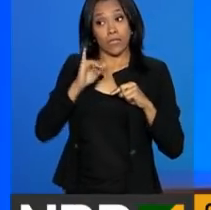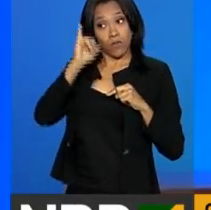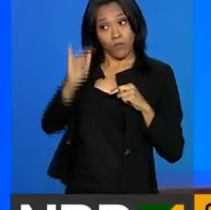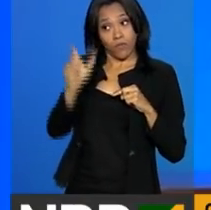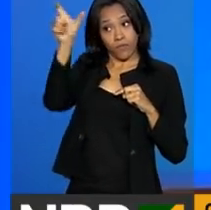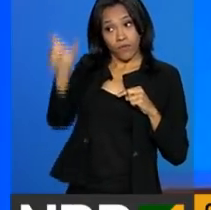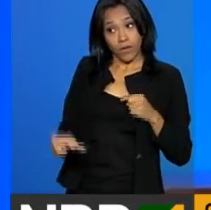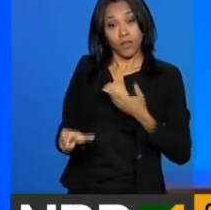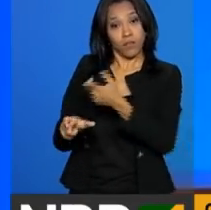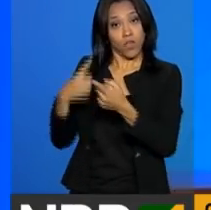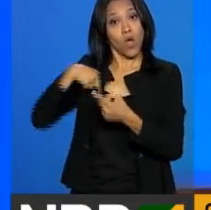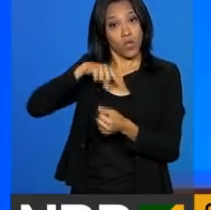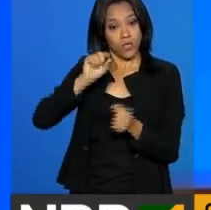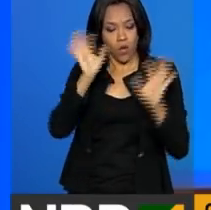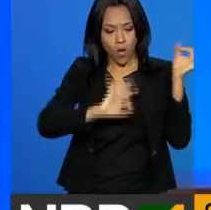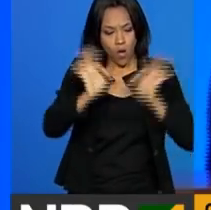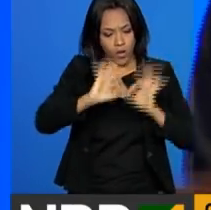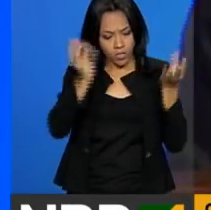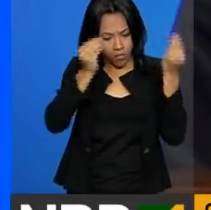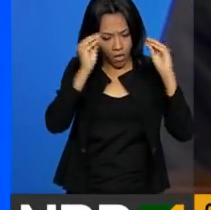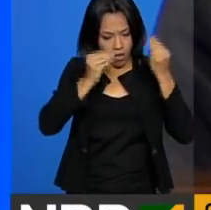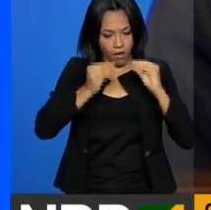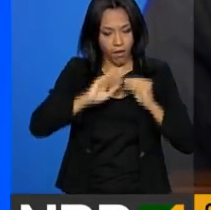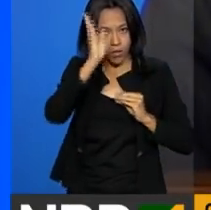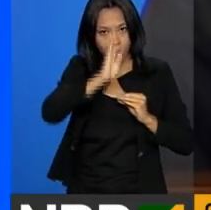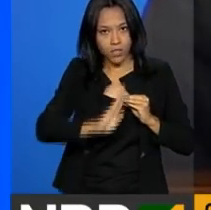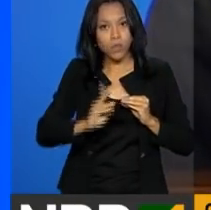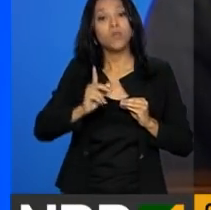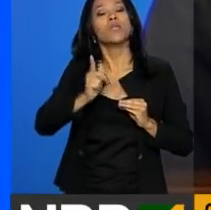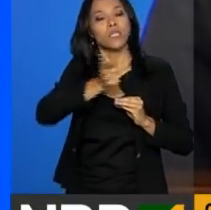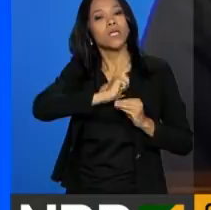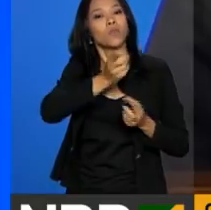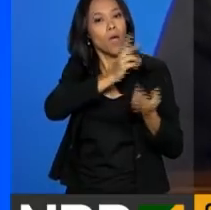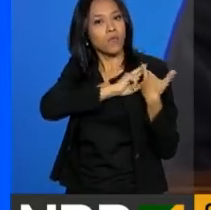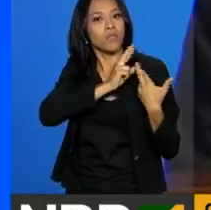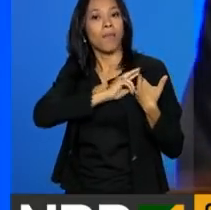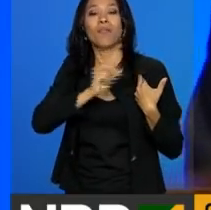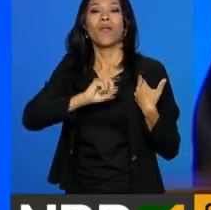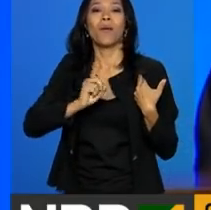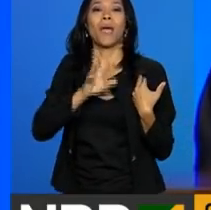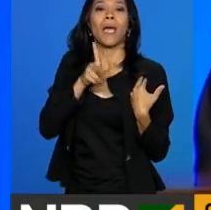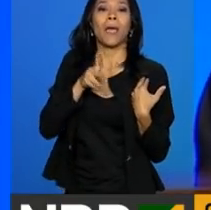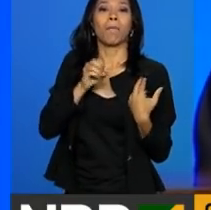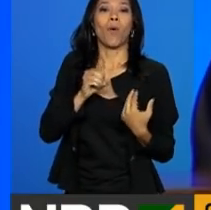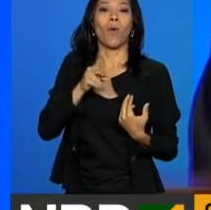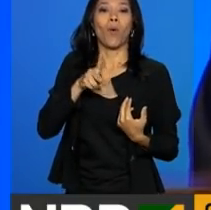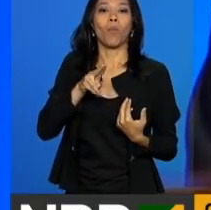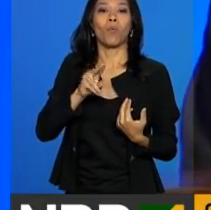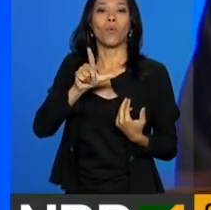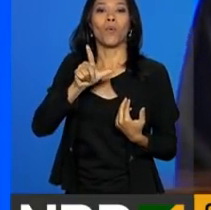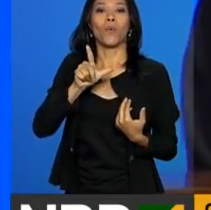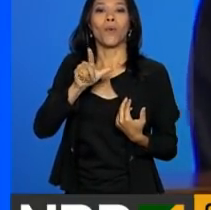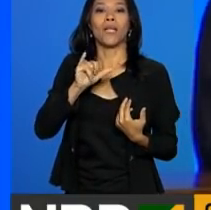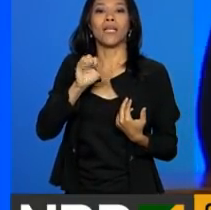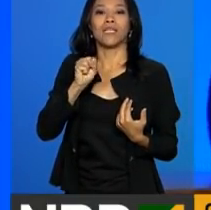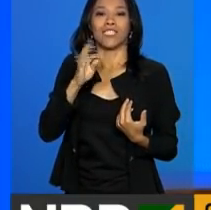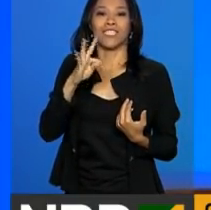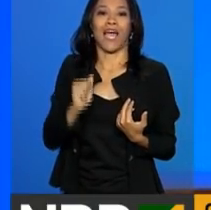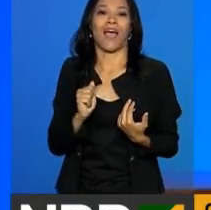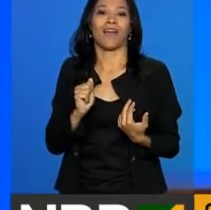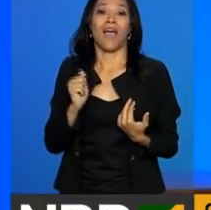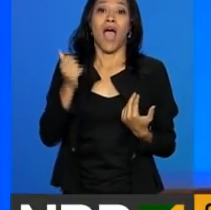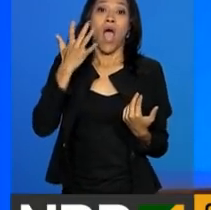com muita responsabilidade ou seja não fizermos algo populista algo que fosse para vigorar hoje amanhã e depois apanhar